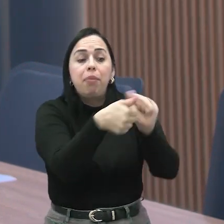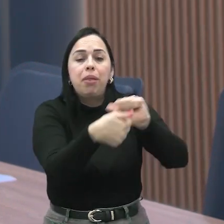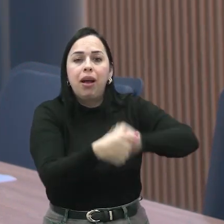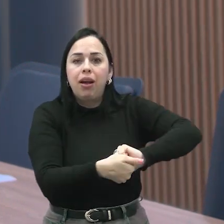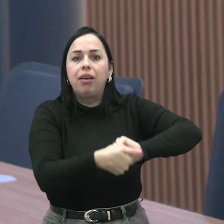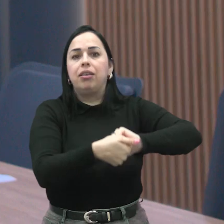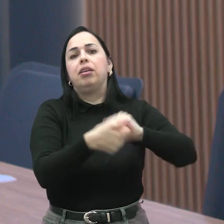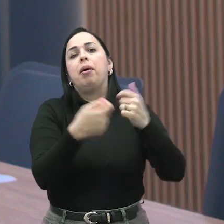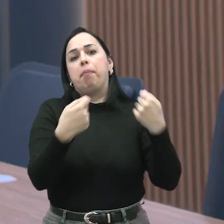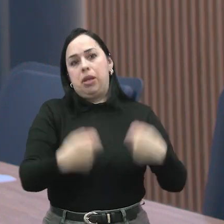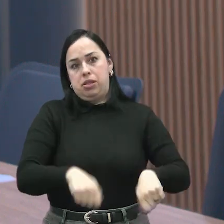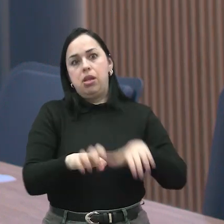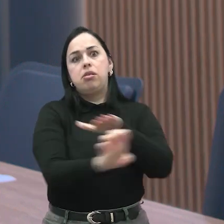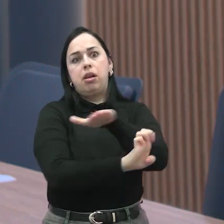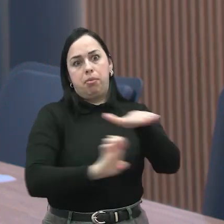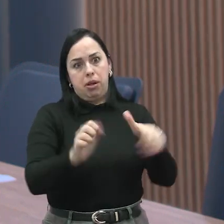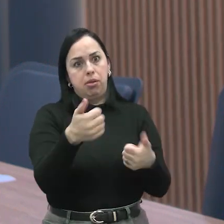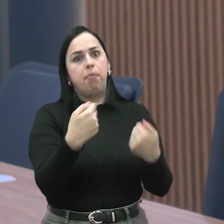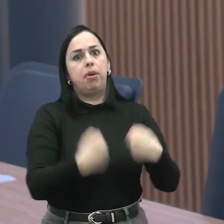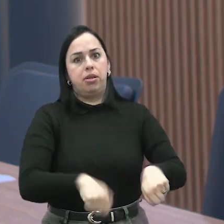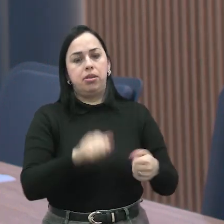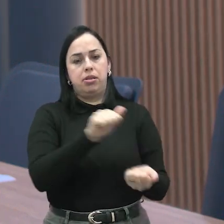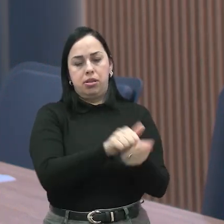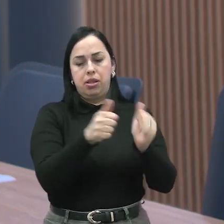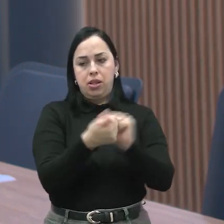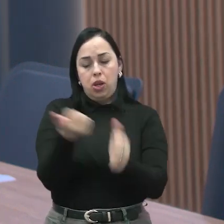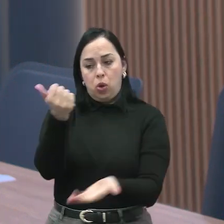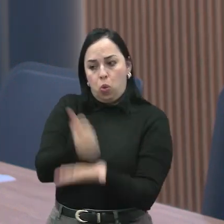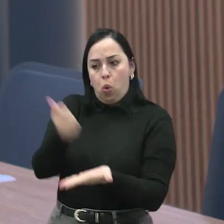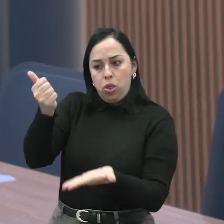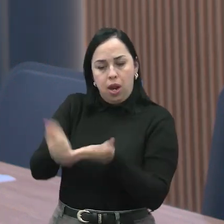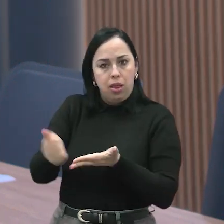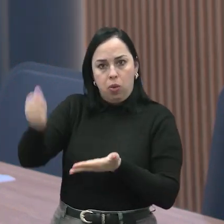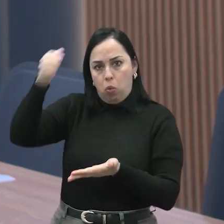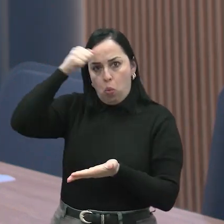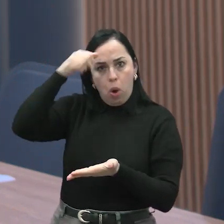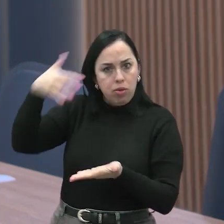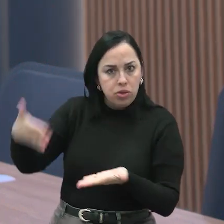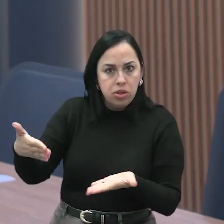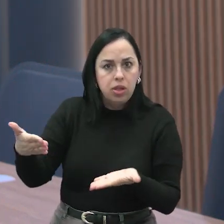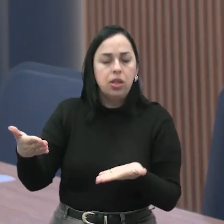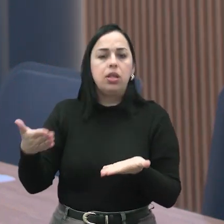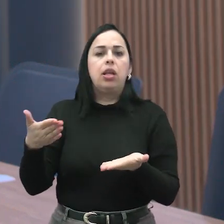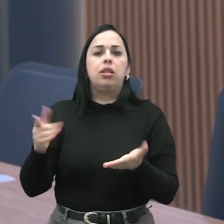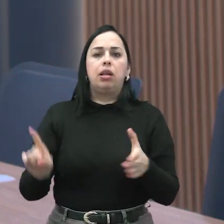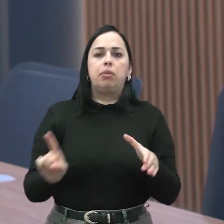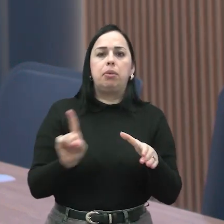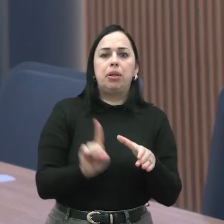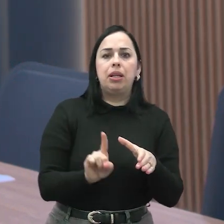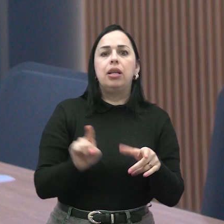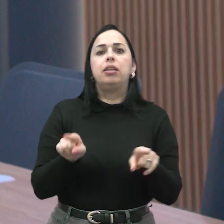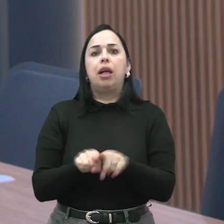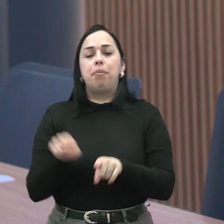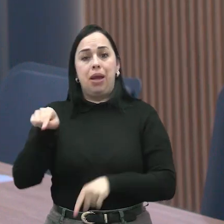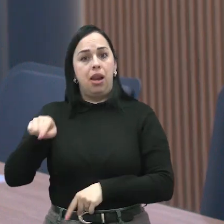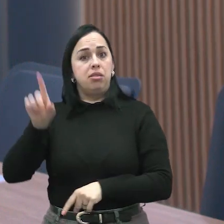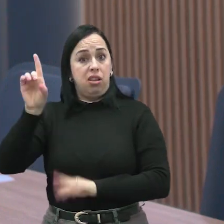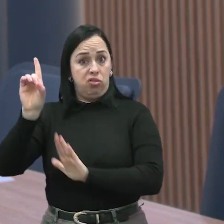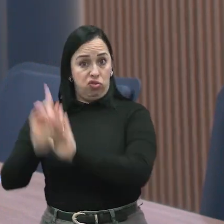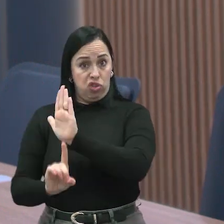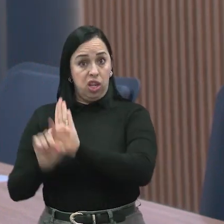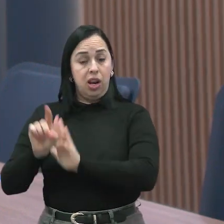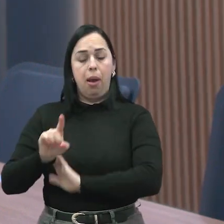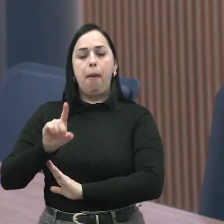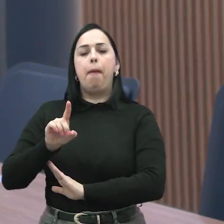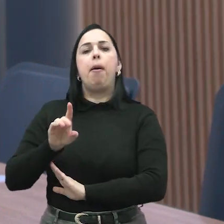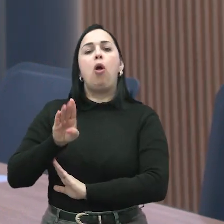que as empresas têm que se fazer uma adaptação, né? Para poder fazer a contratação, né, do mercado de trabalho, né? E essas pessoas também têm